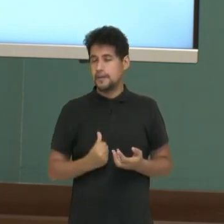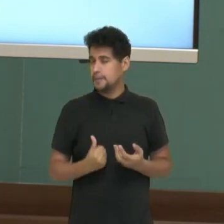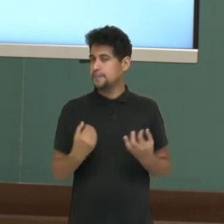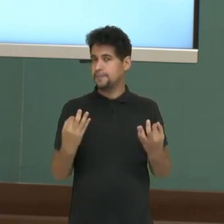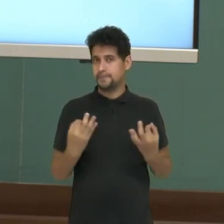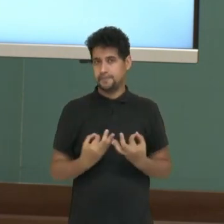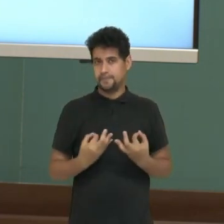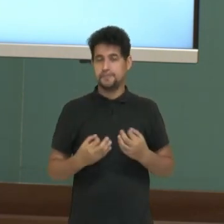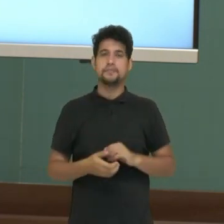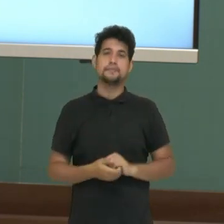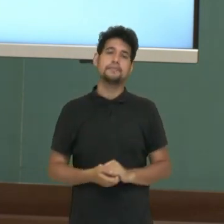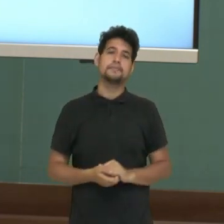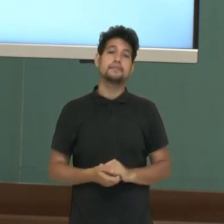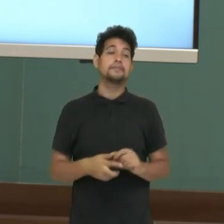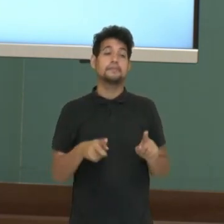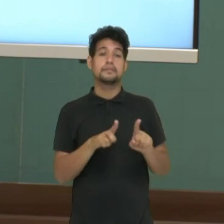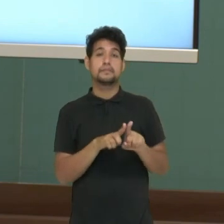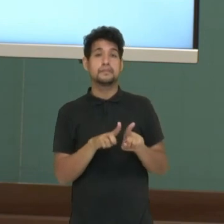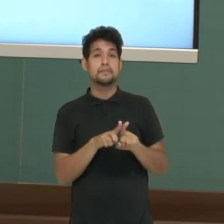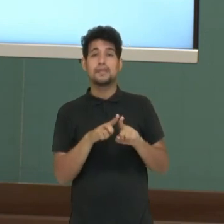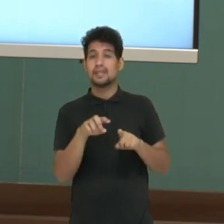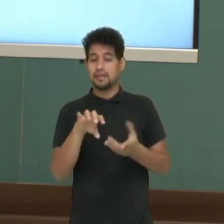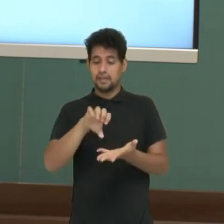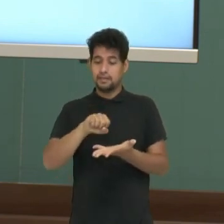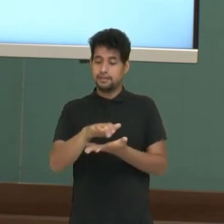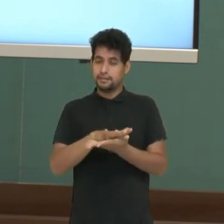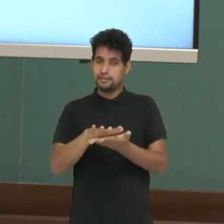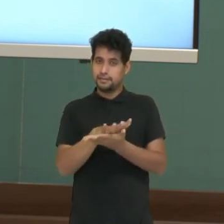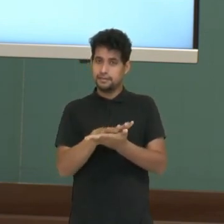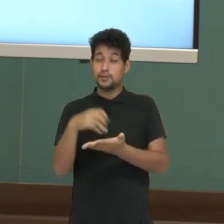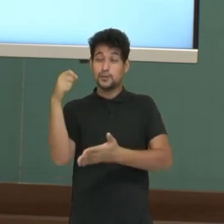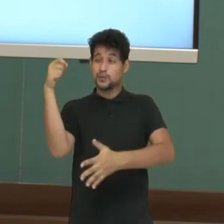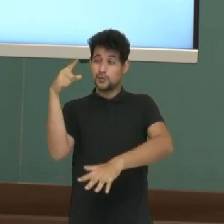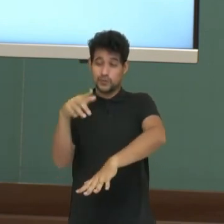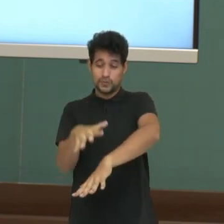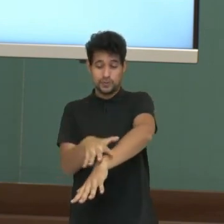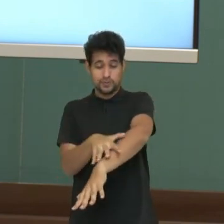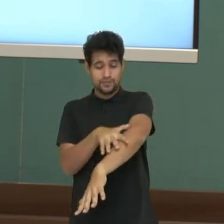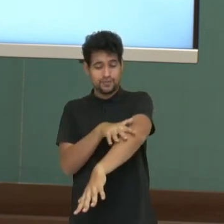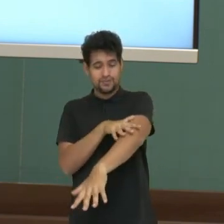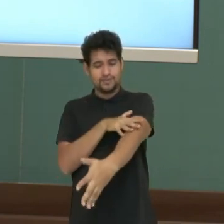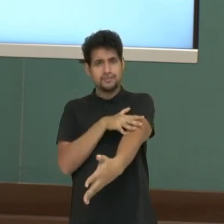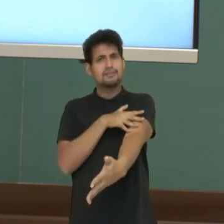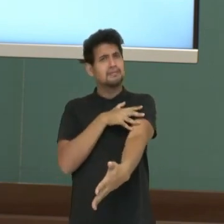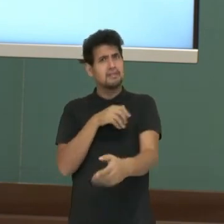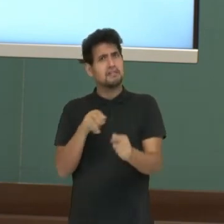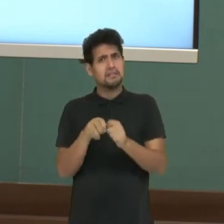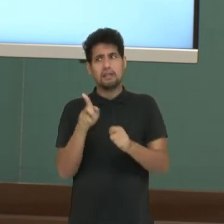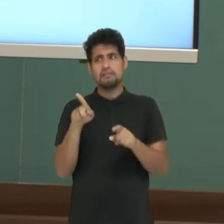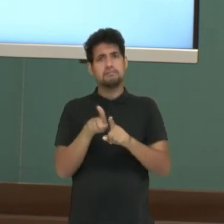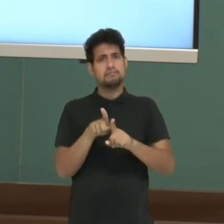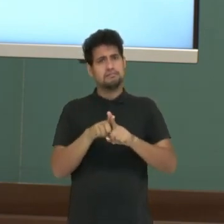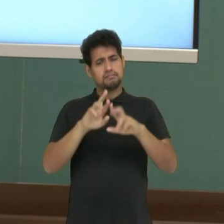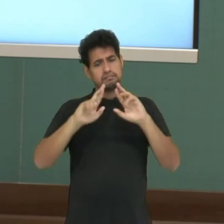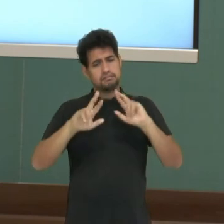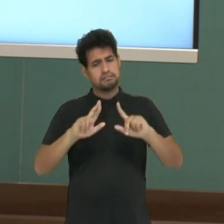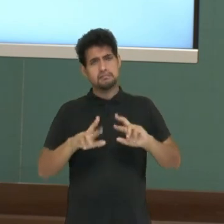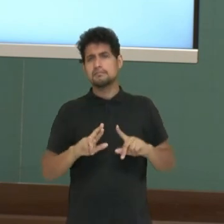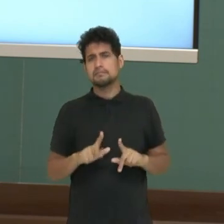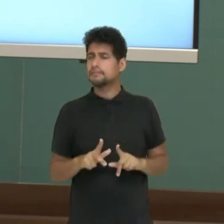congestionadas. Protetores solares, olha que interessante, né? Protetores solares também desenvolvidos a partir daí, entre outros